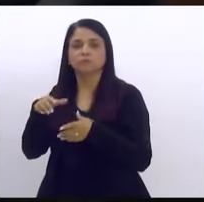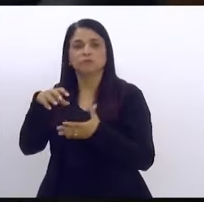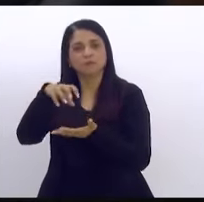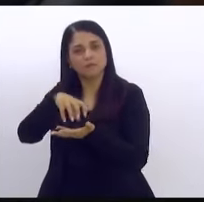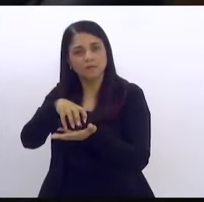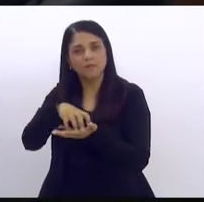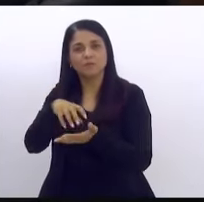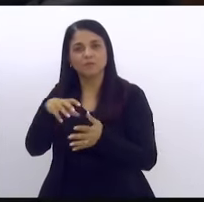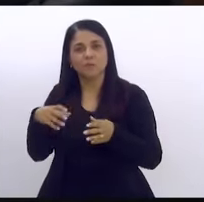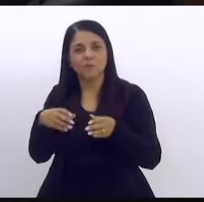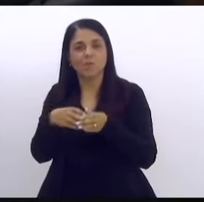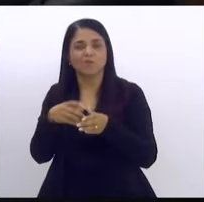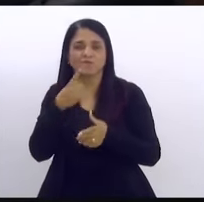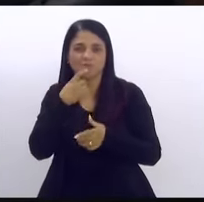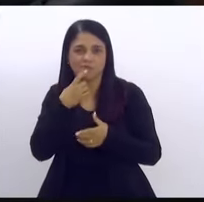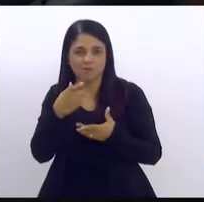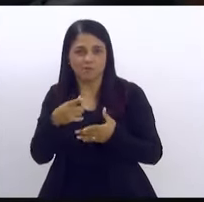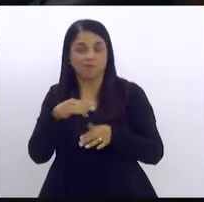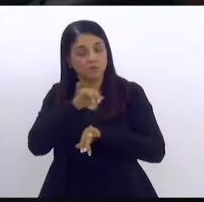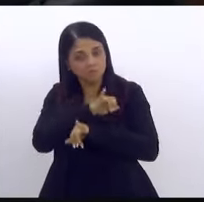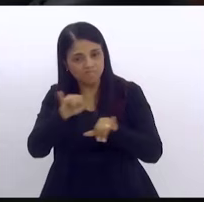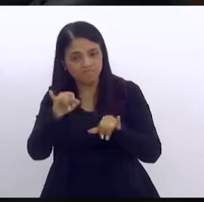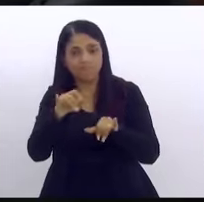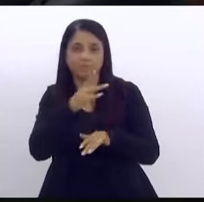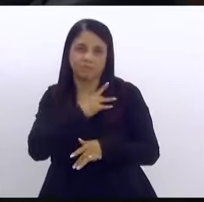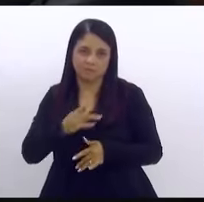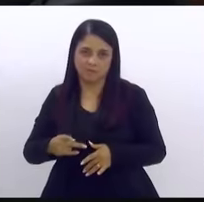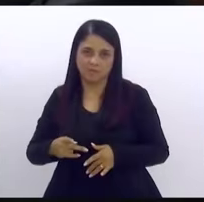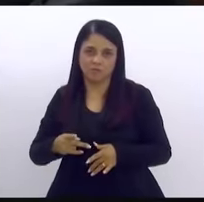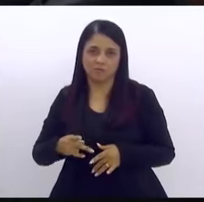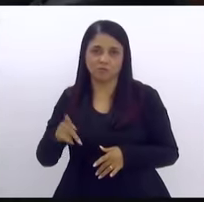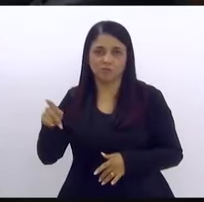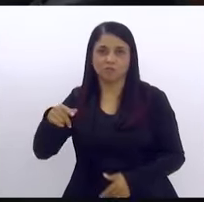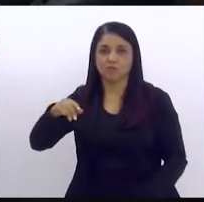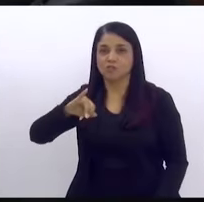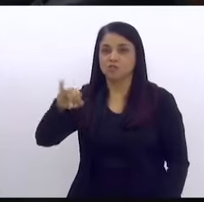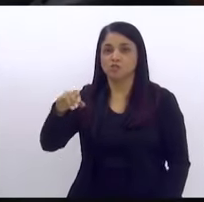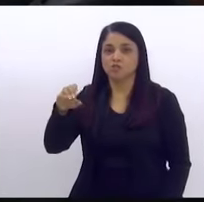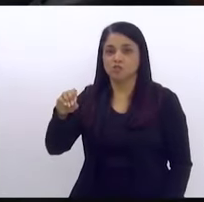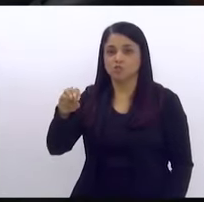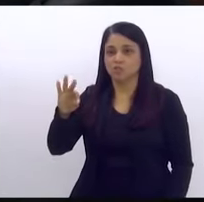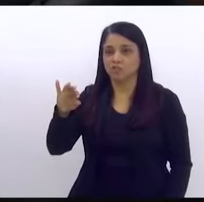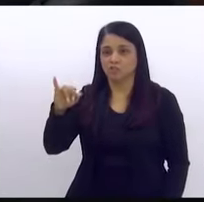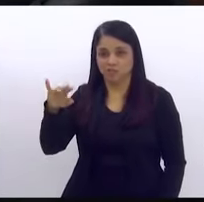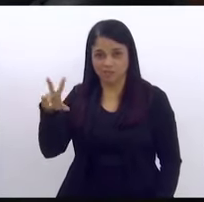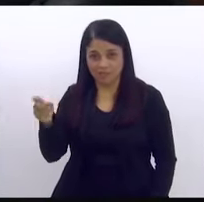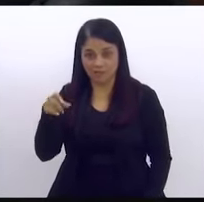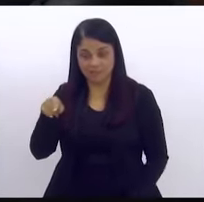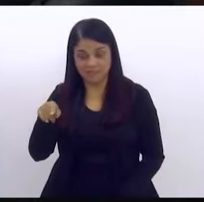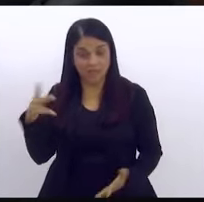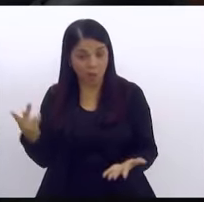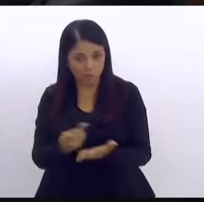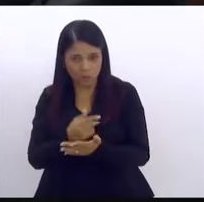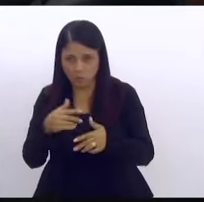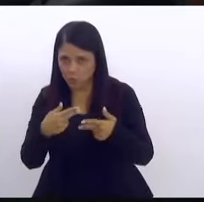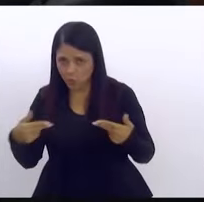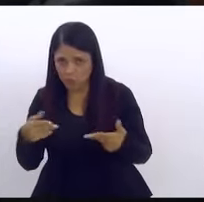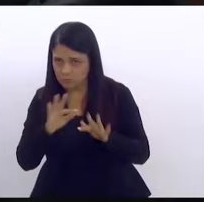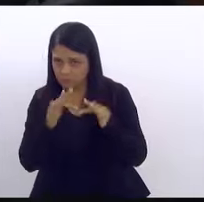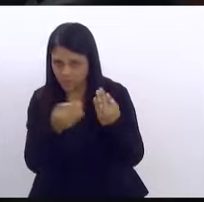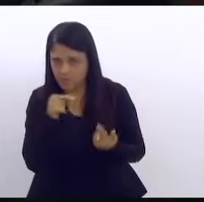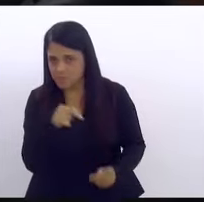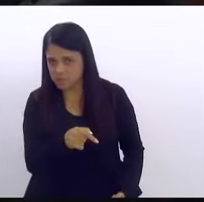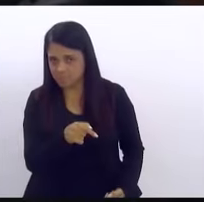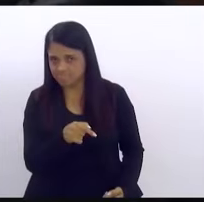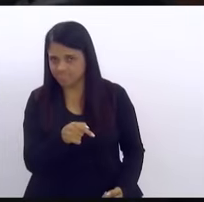Vermelho. Presidente, eu queria deixar um recado aqui, primeiro para esse Jotinho. Só para a gente dar continuidade. Se algo acontecer com essa família, o